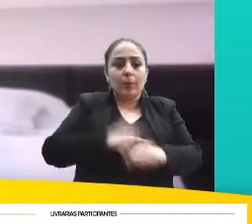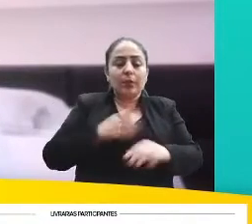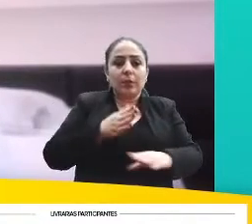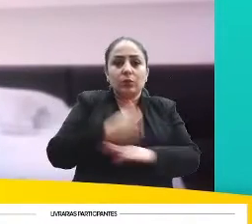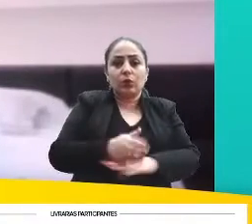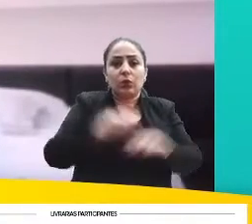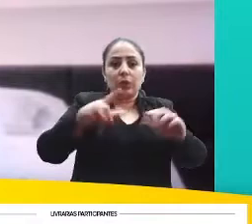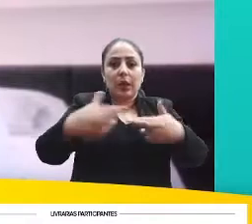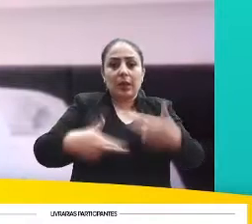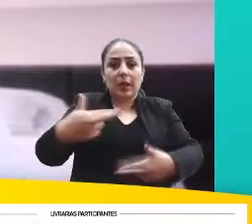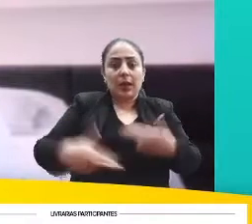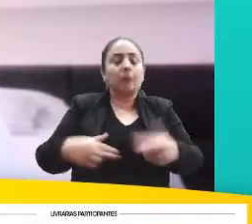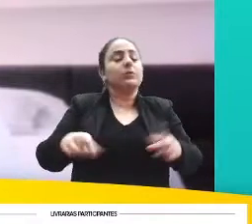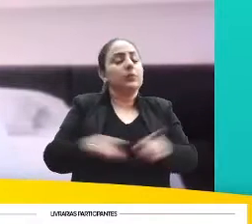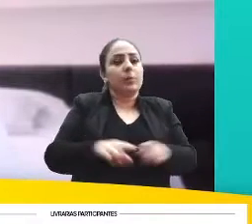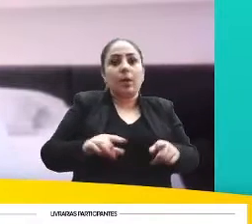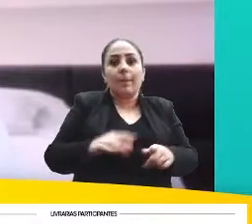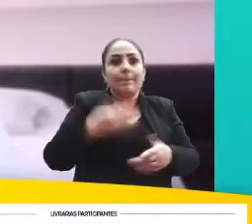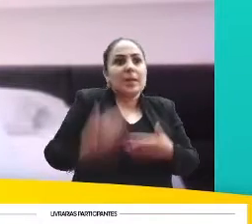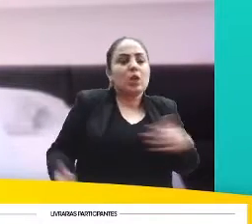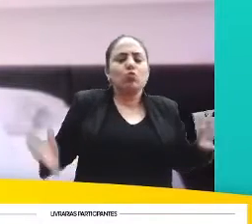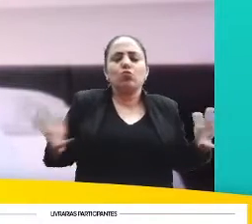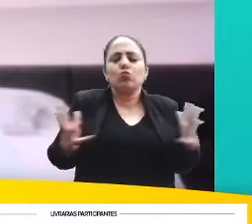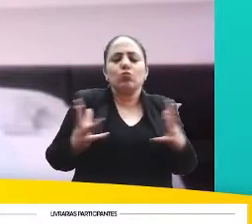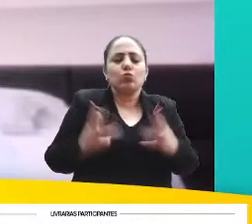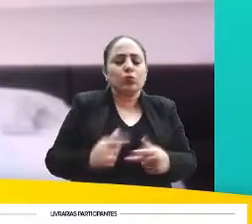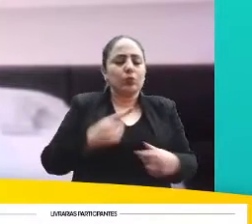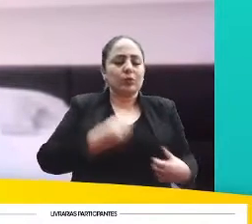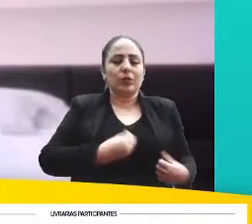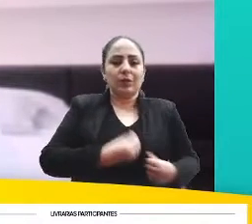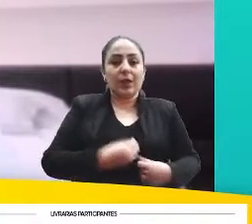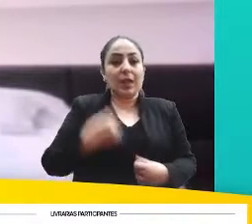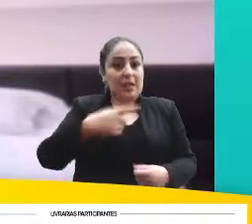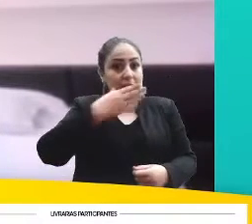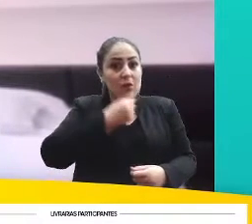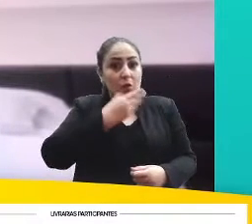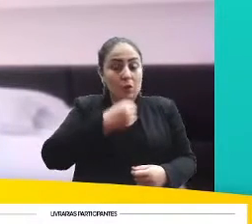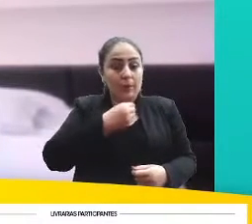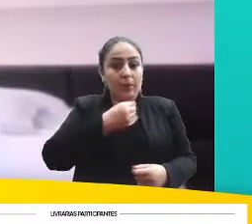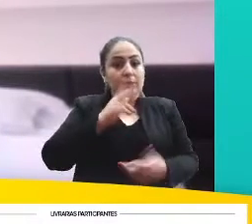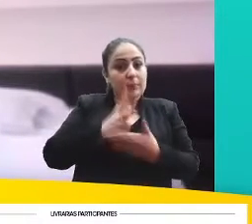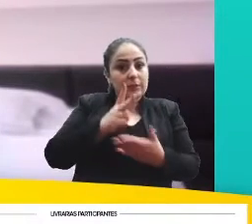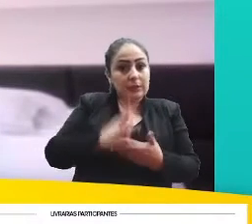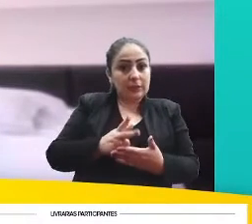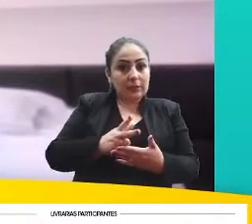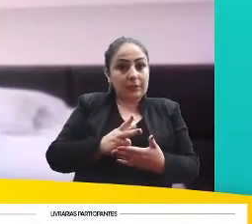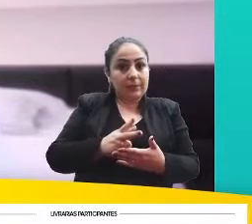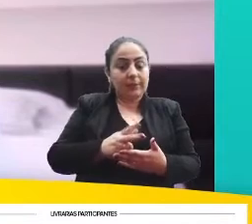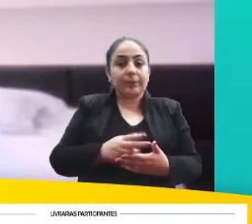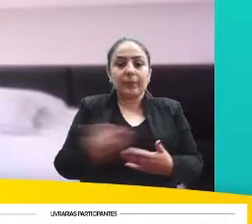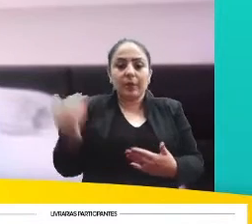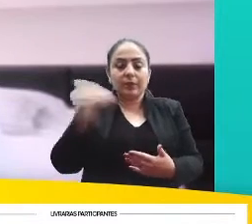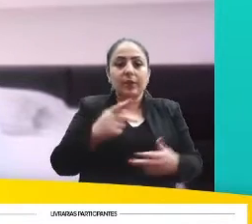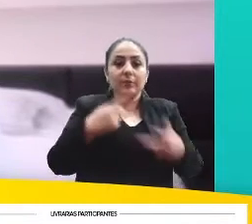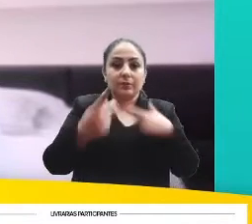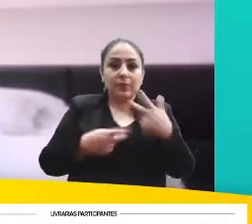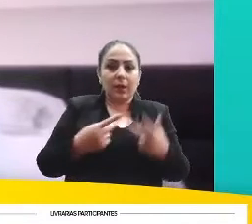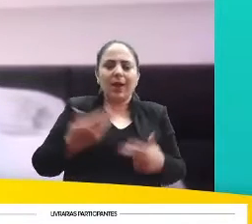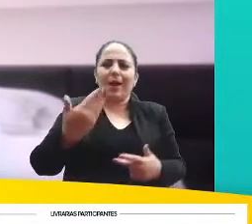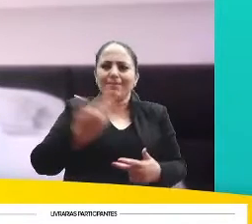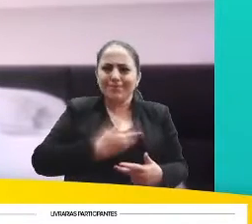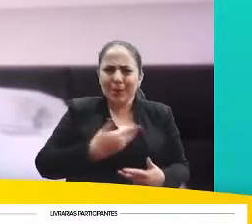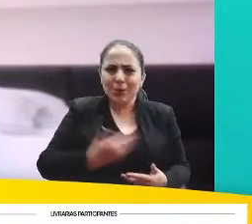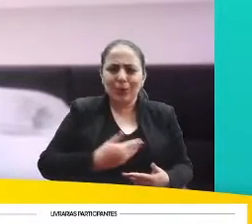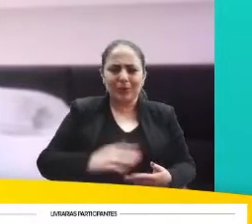campo de concentração, ele simplesmente perdeu tudo que ele tinha, e esse homem que sobreviveu a isso, ele vem e nos diz,